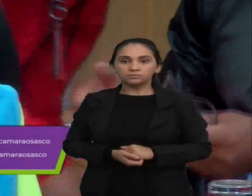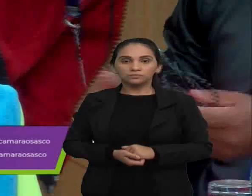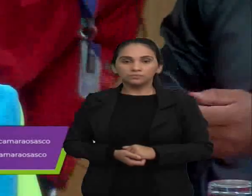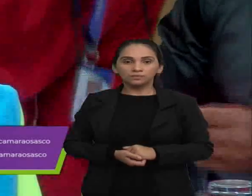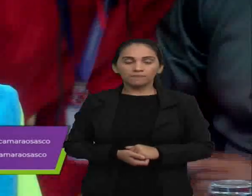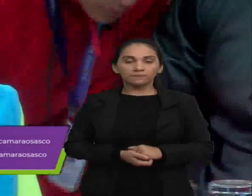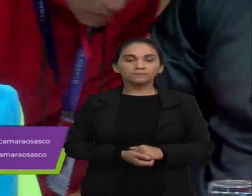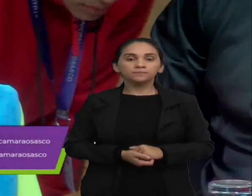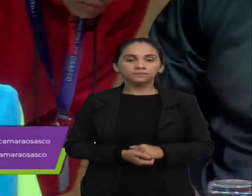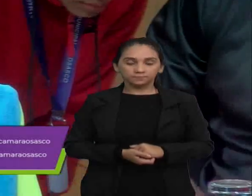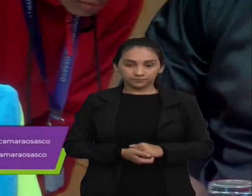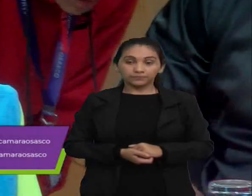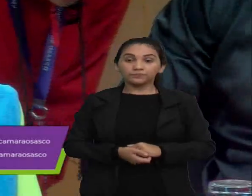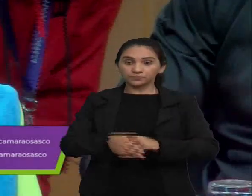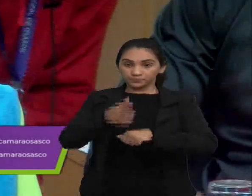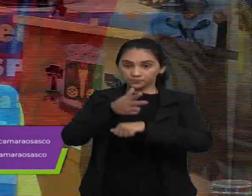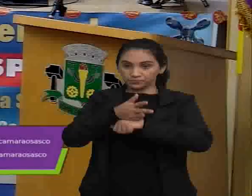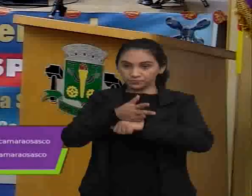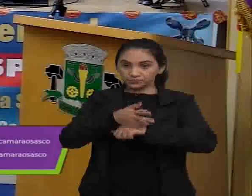Vídeo primeiro? Obrigada.